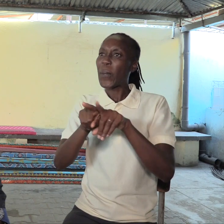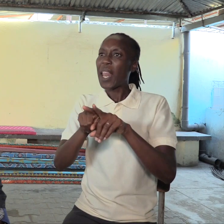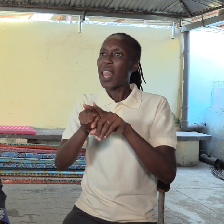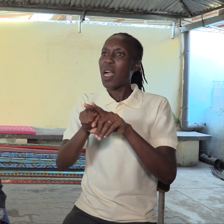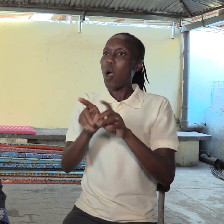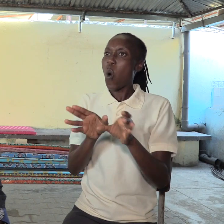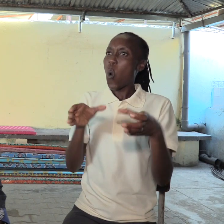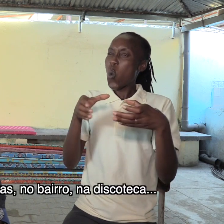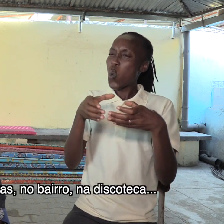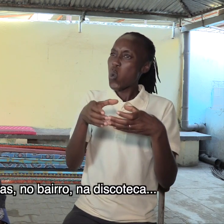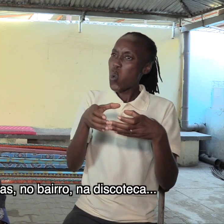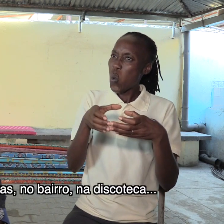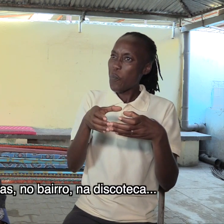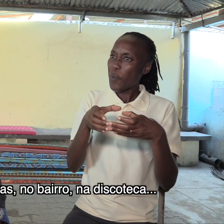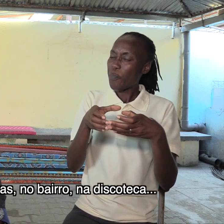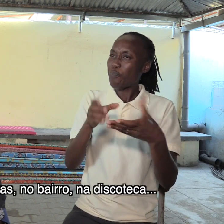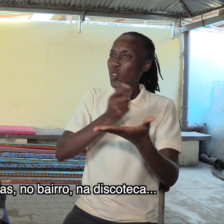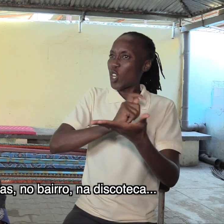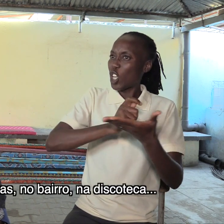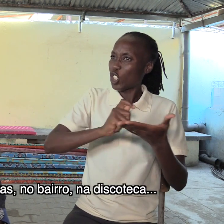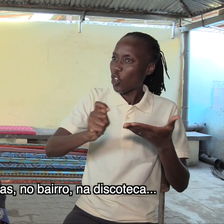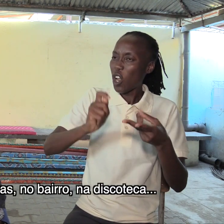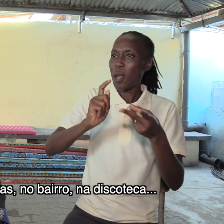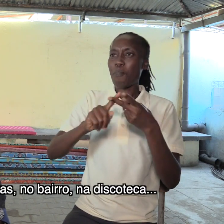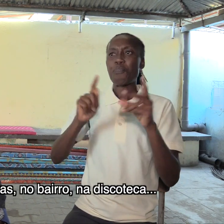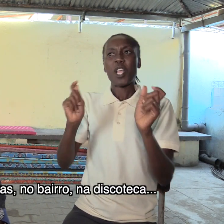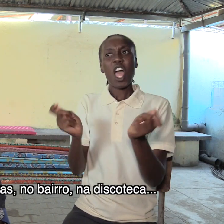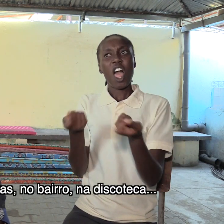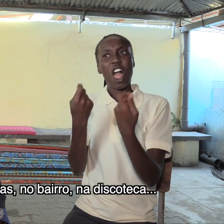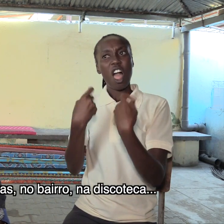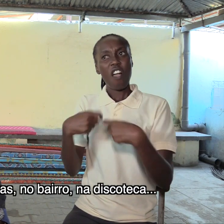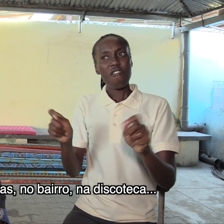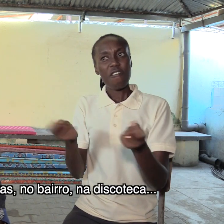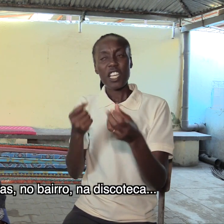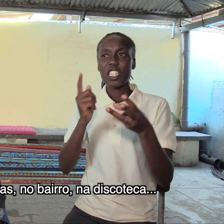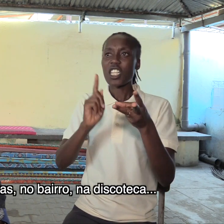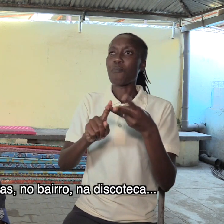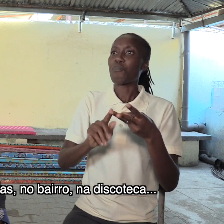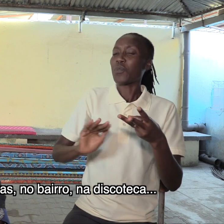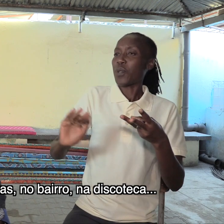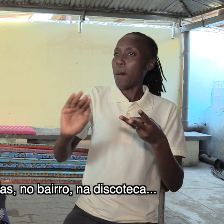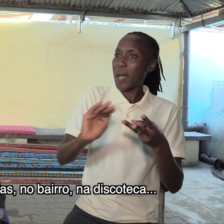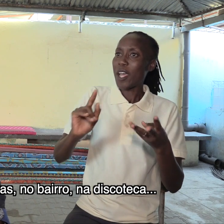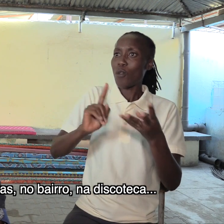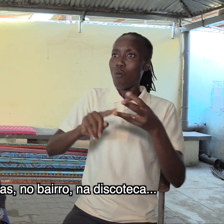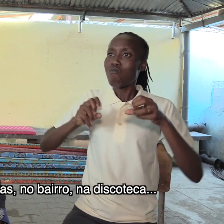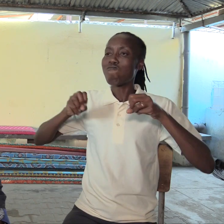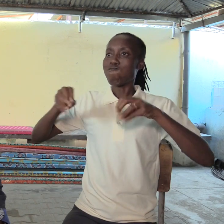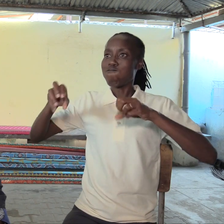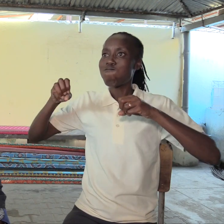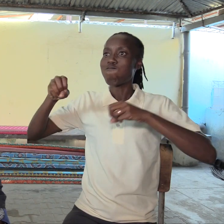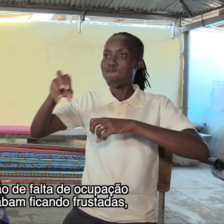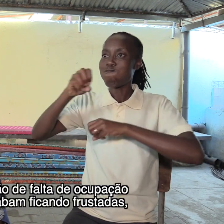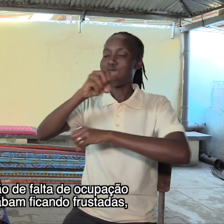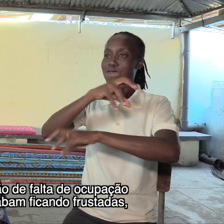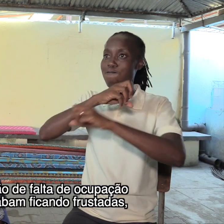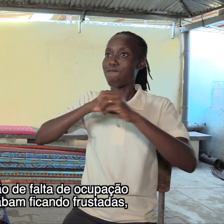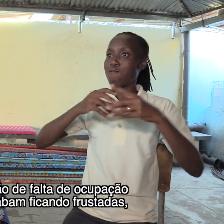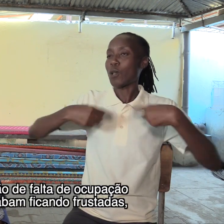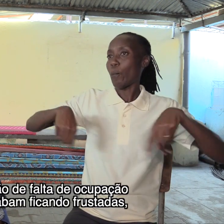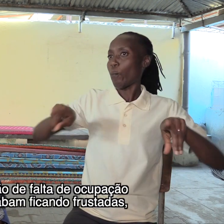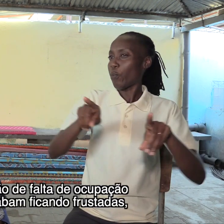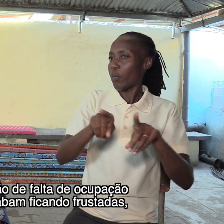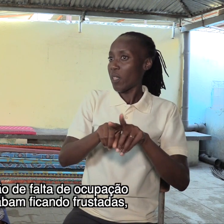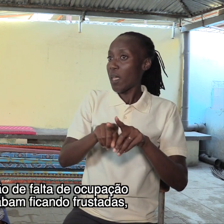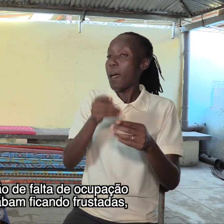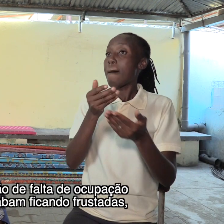Na escola, nas festas e no bairro, na discoteca, a questão